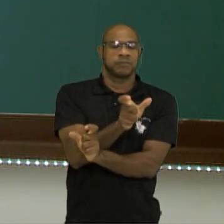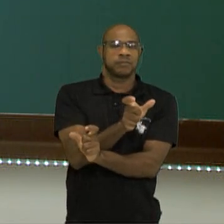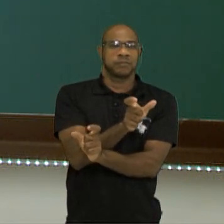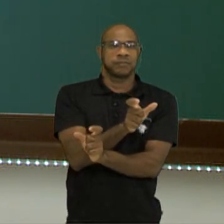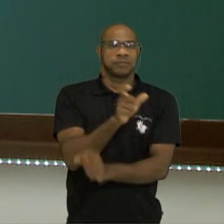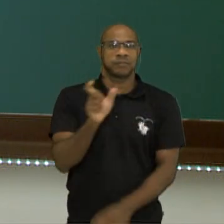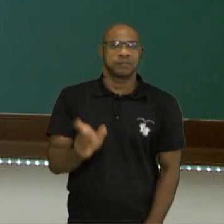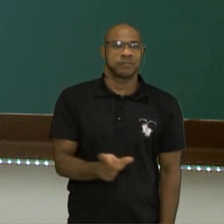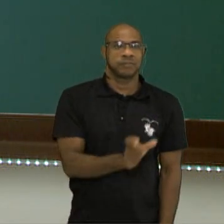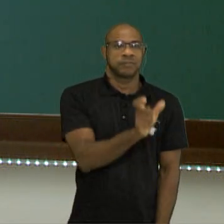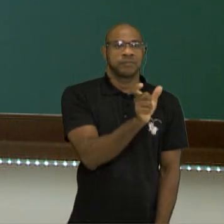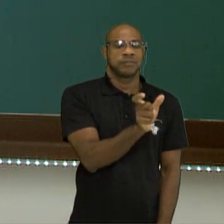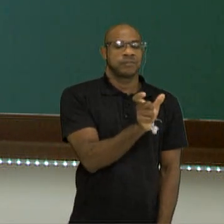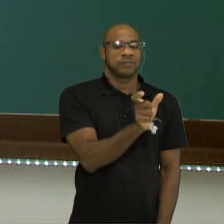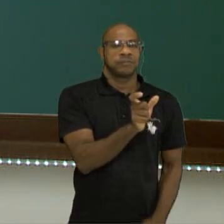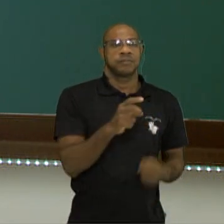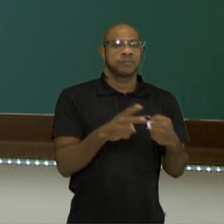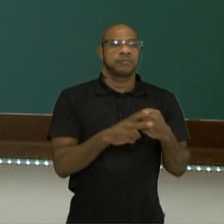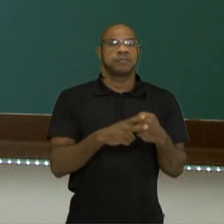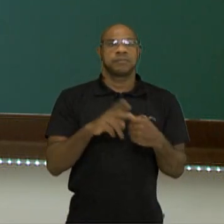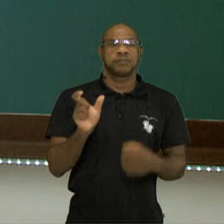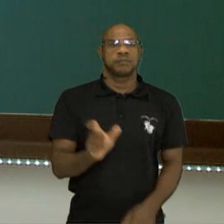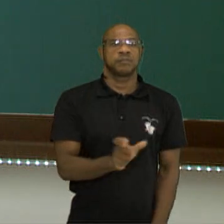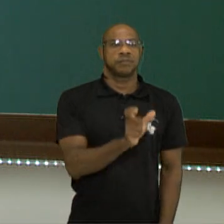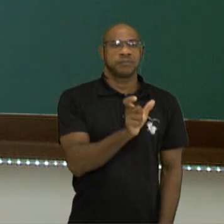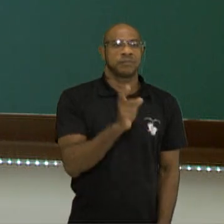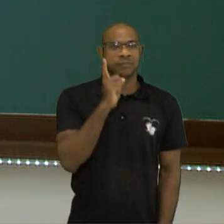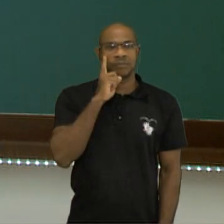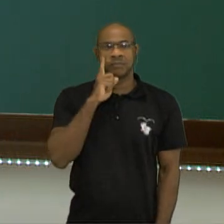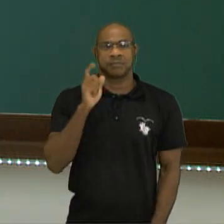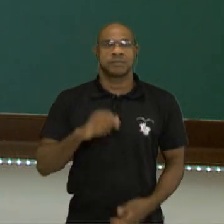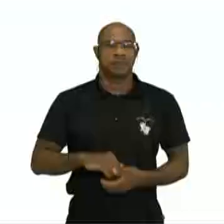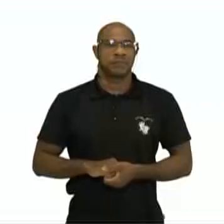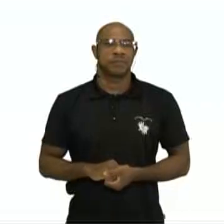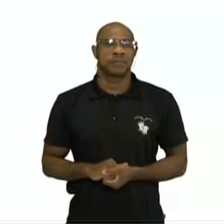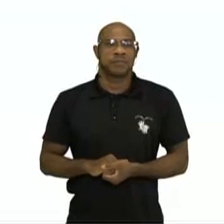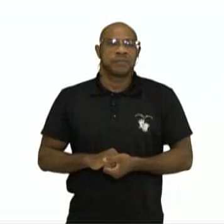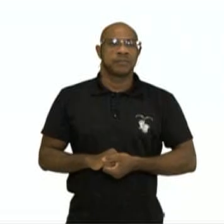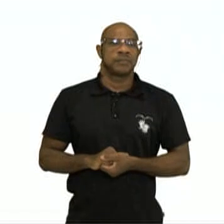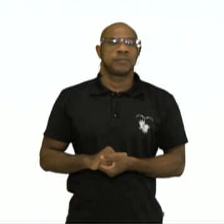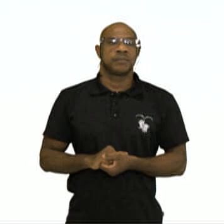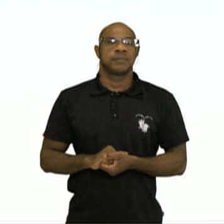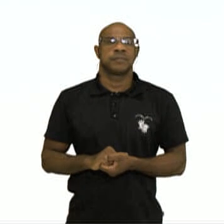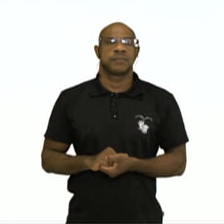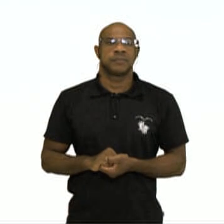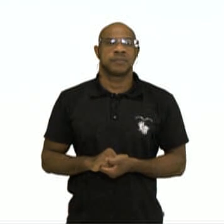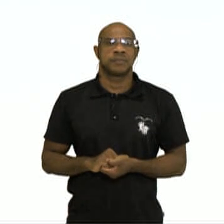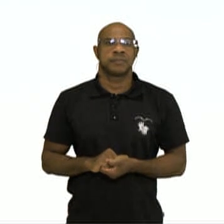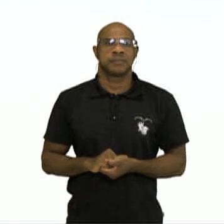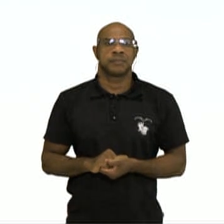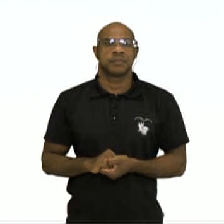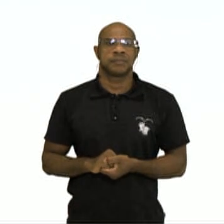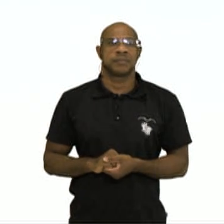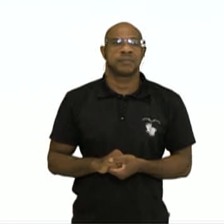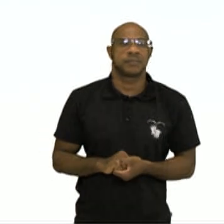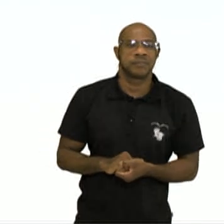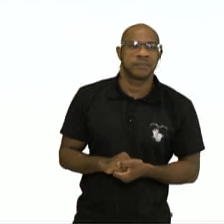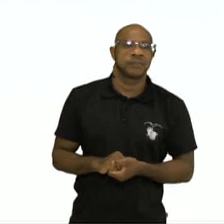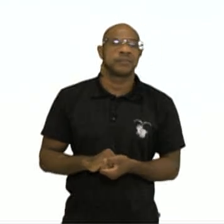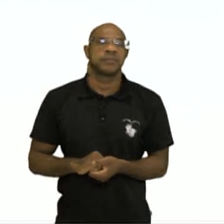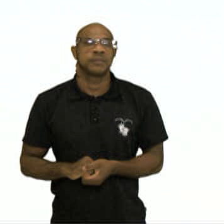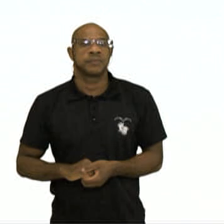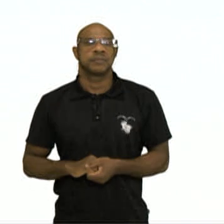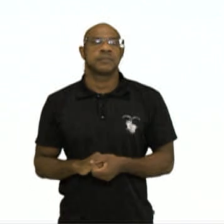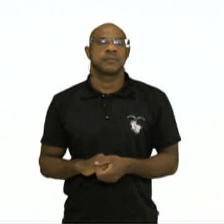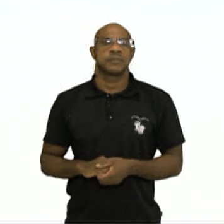nosso auxiliar, o verbo to be. Então vai ficar assim: Am I going to the library? Aqui eu